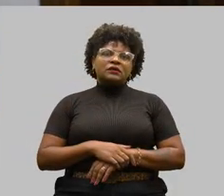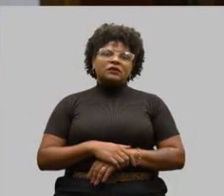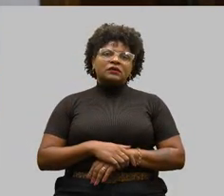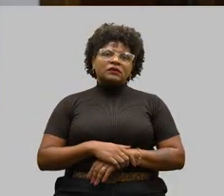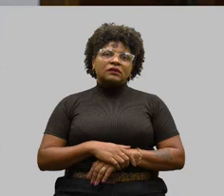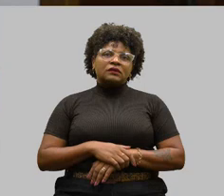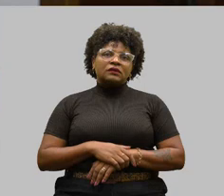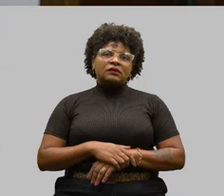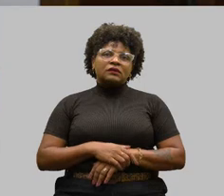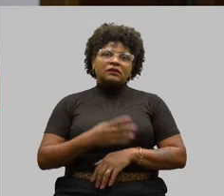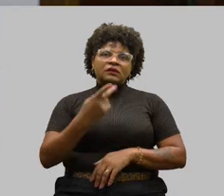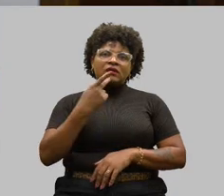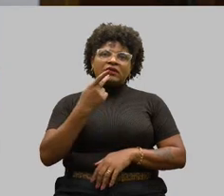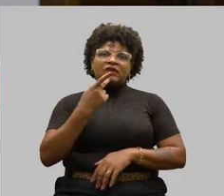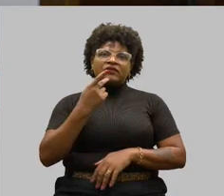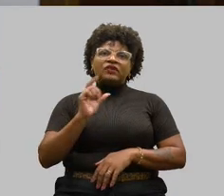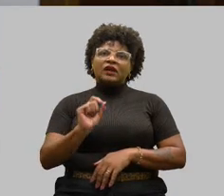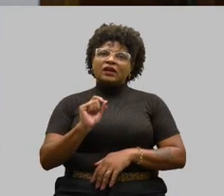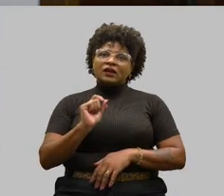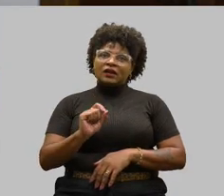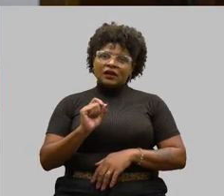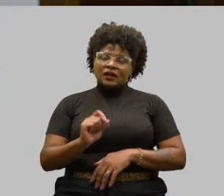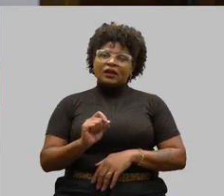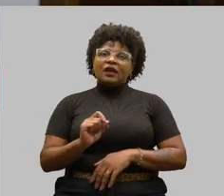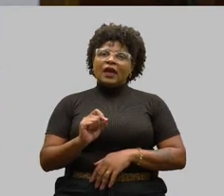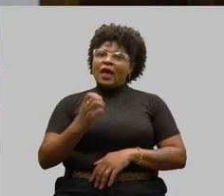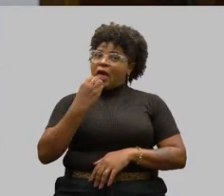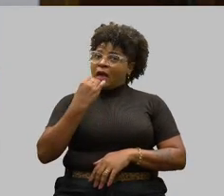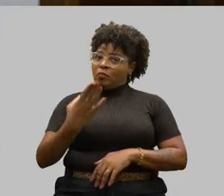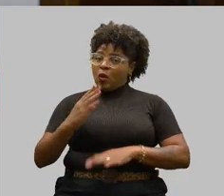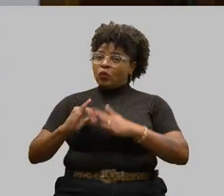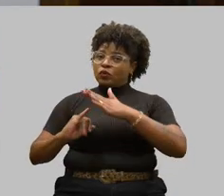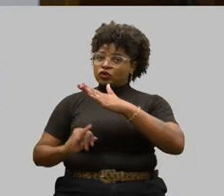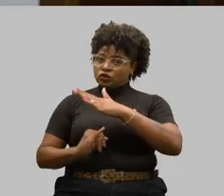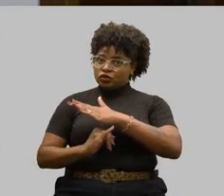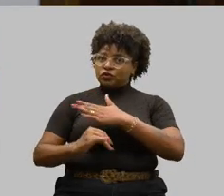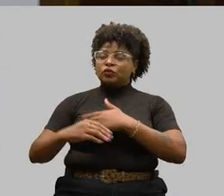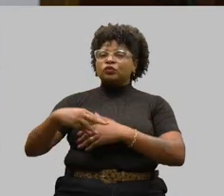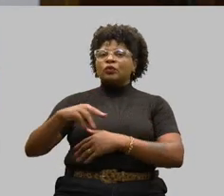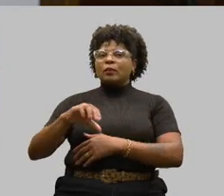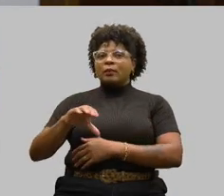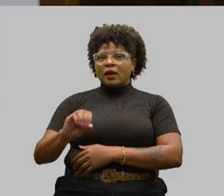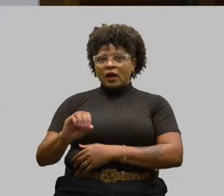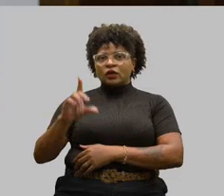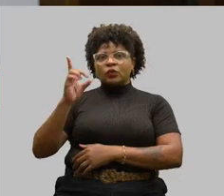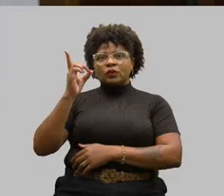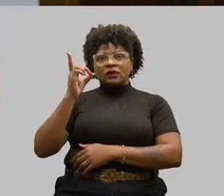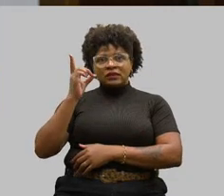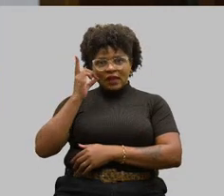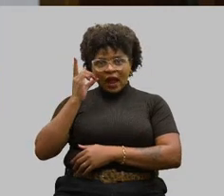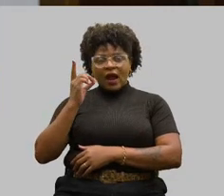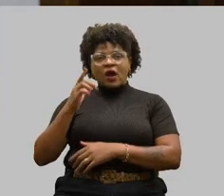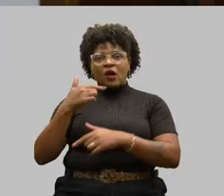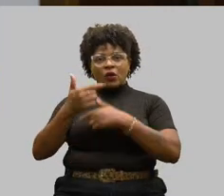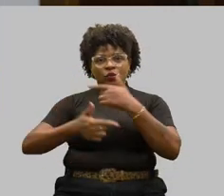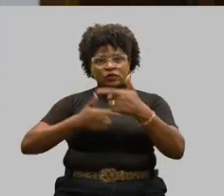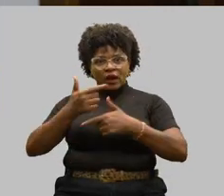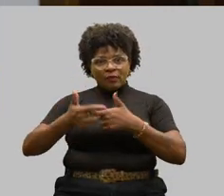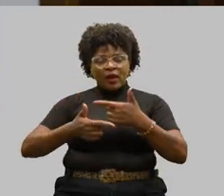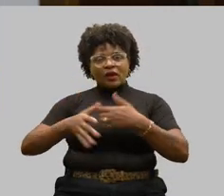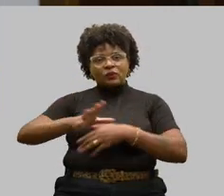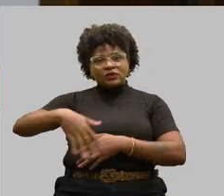queria falar que graças ao Instituto Mangal agora eu tô trabalhando na financeira